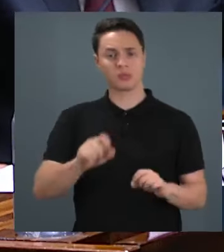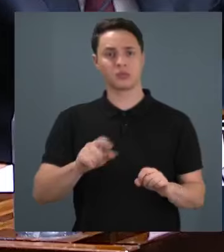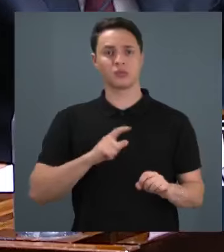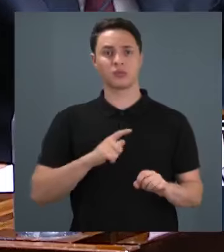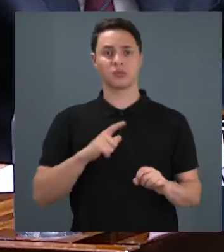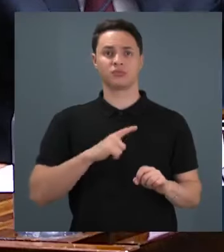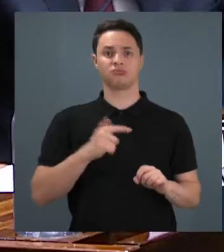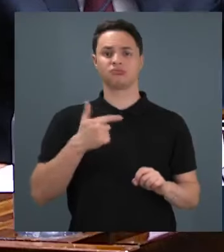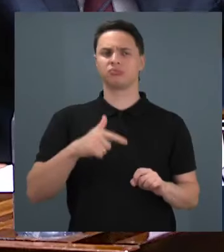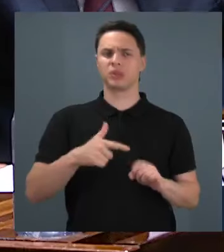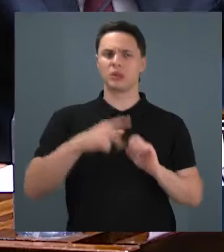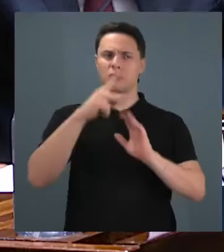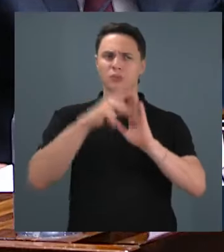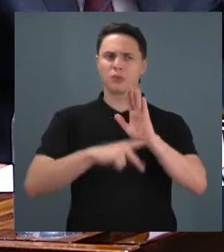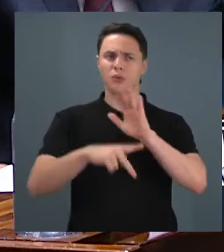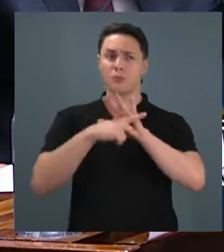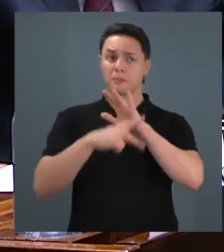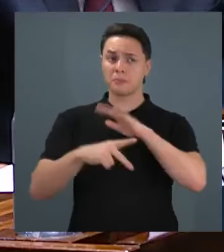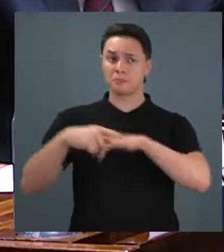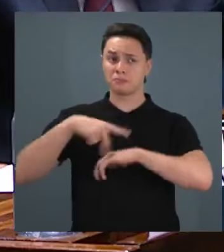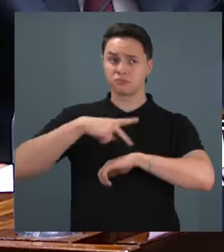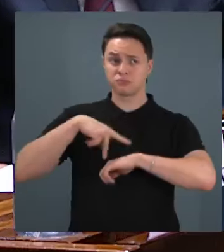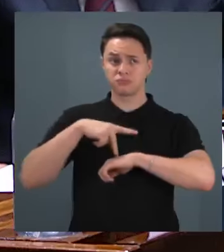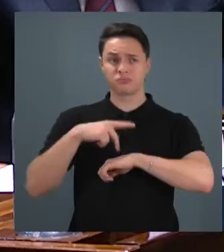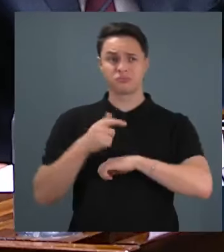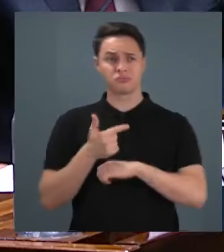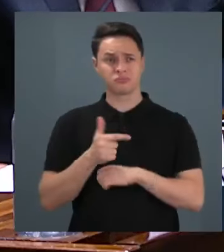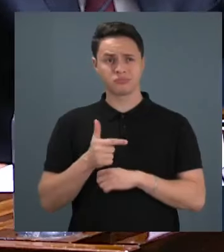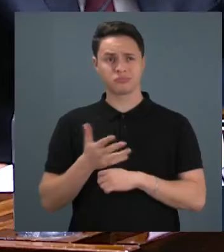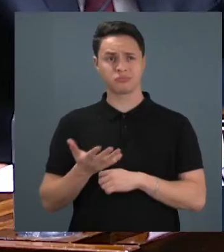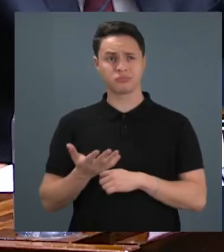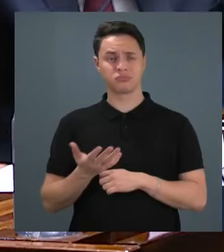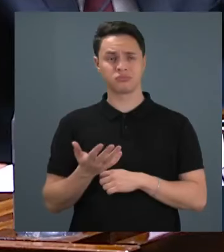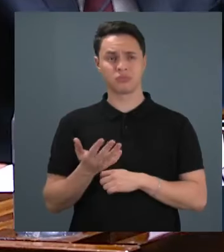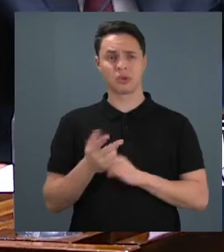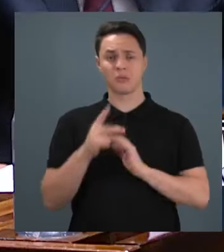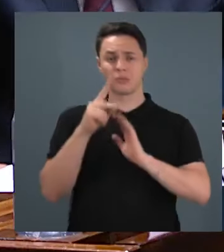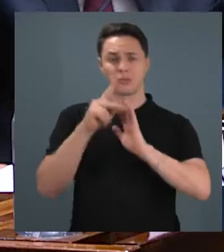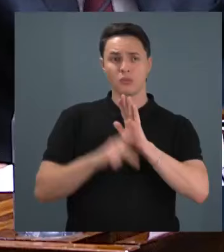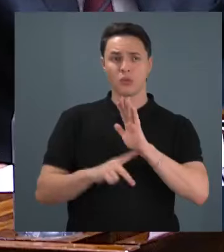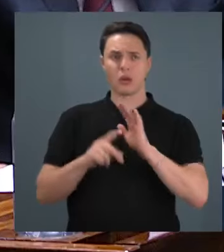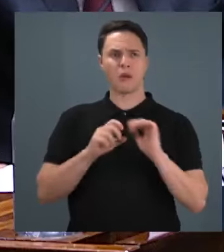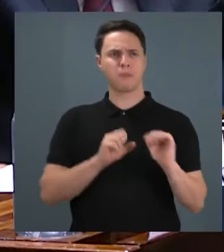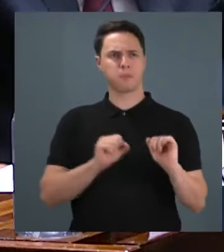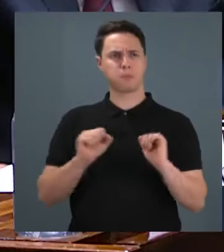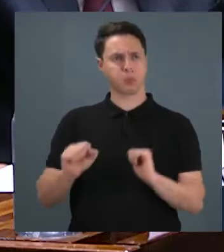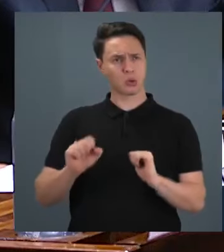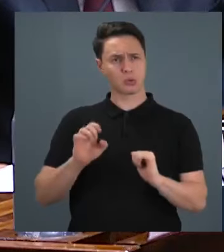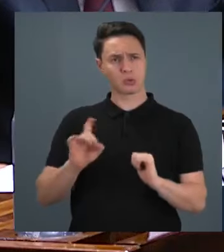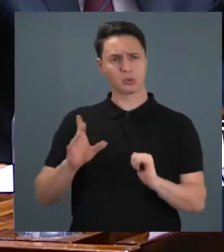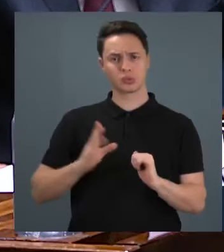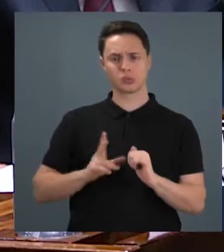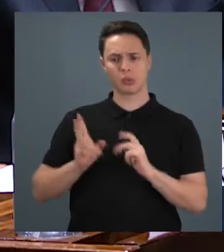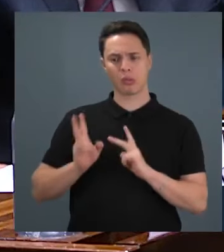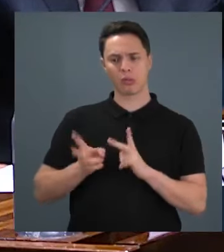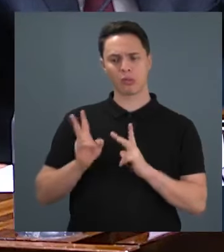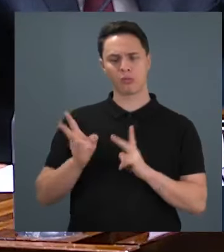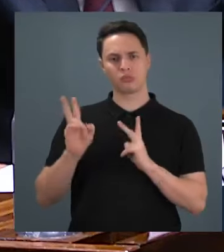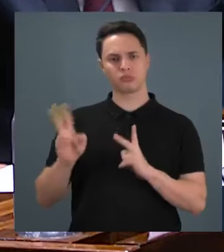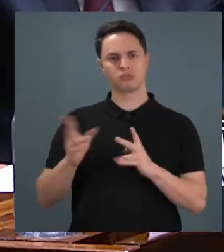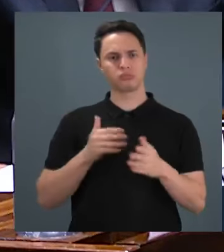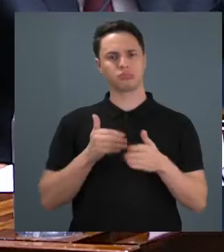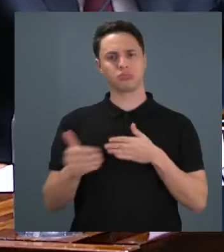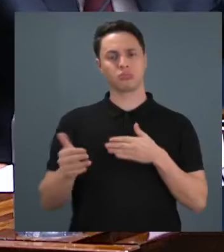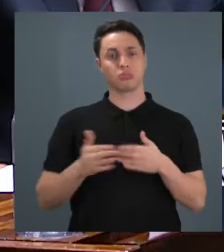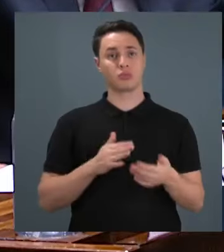projeto de Estado, projeto de país, tem projeto de poder, de continuidade, custa o que